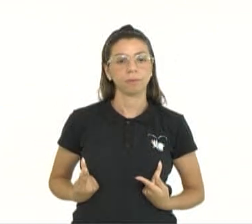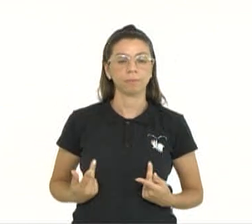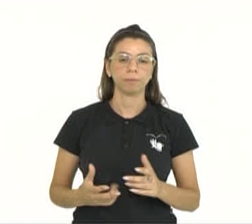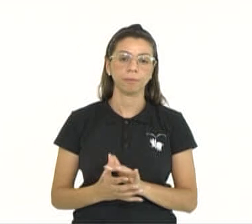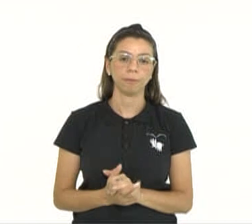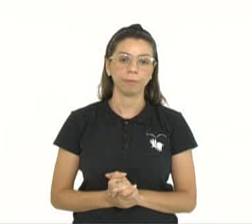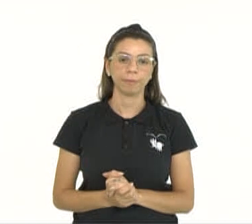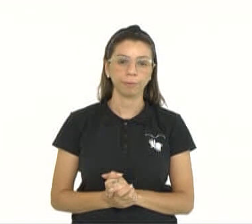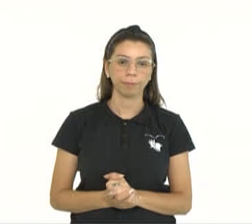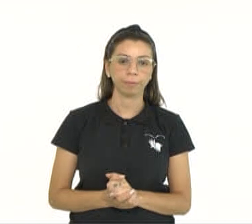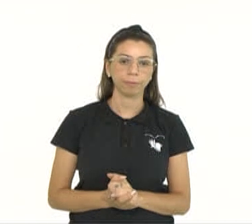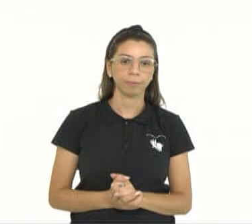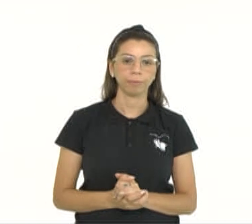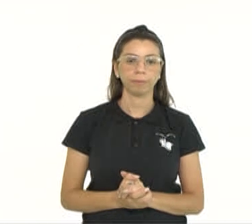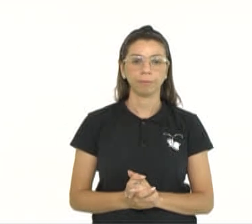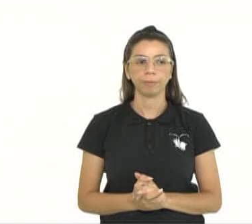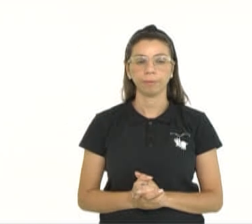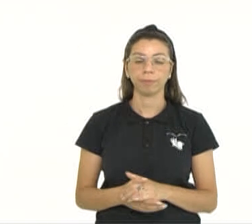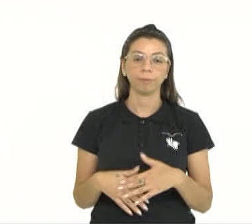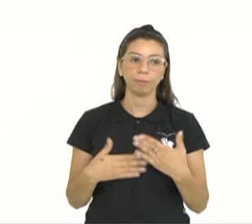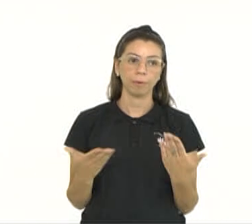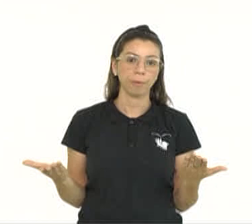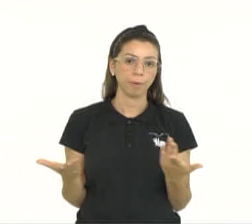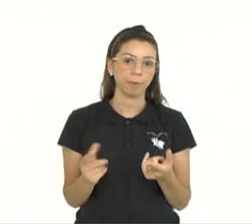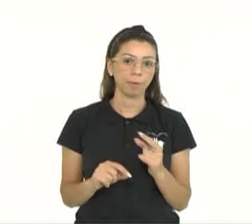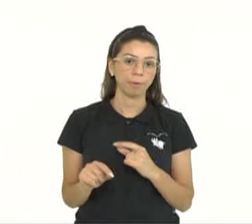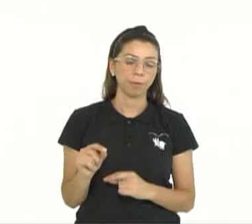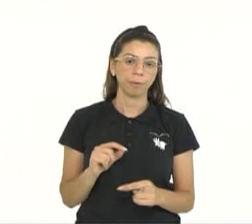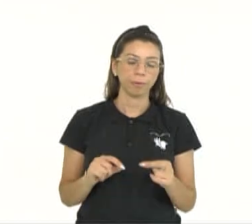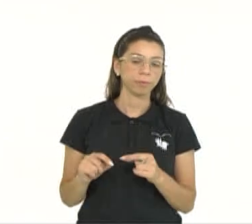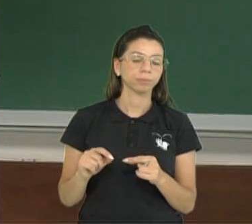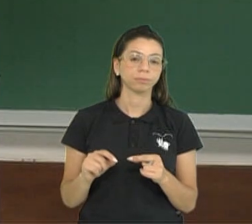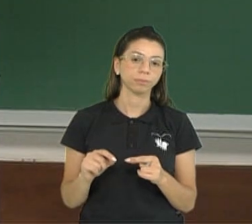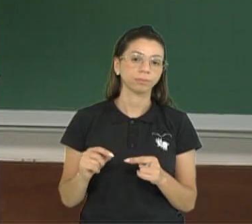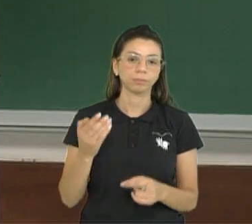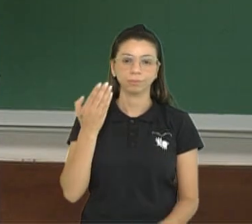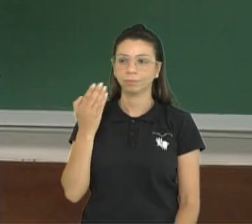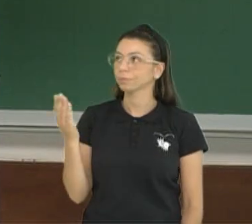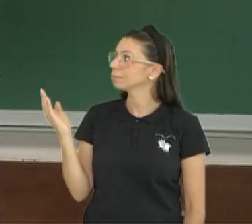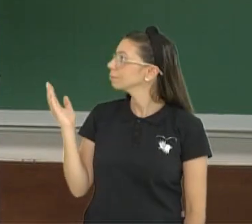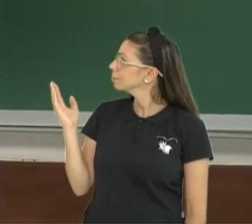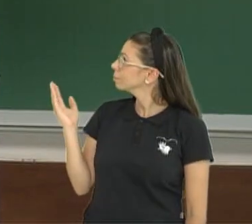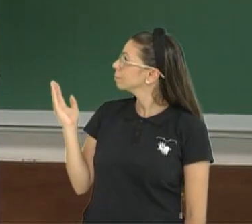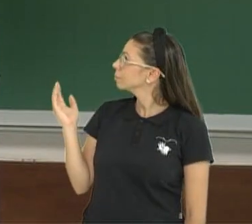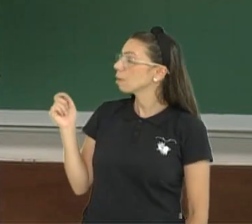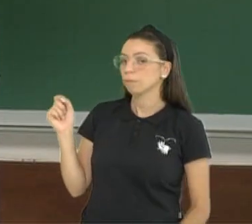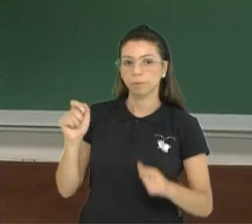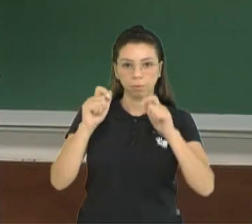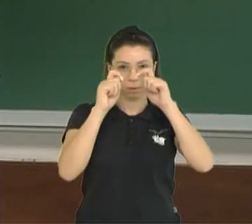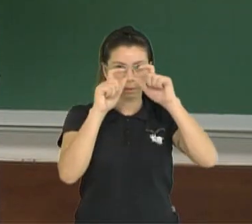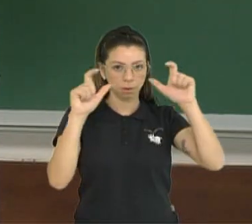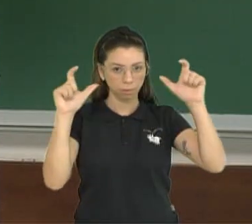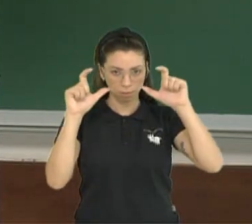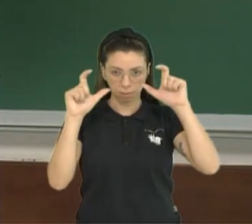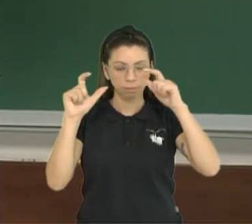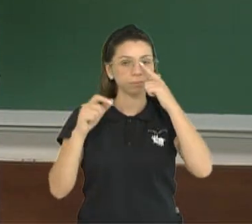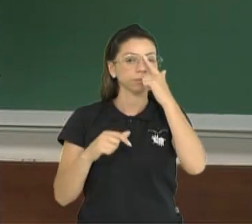humana. Bom, chegamos agora em uma parte que a gente tem que prestar bastante